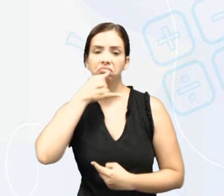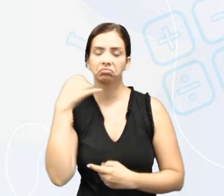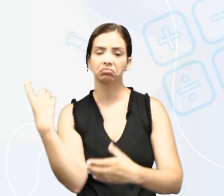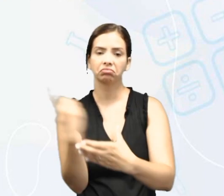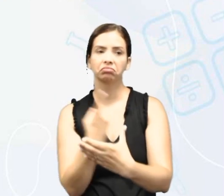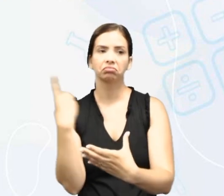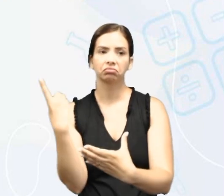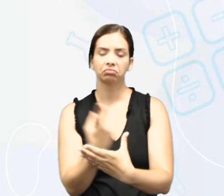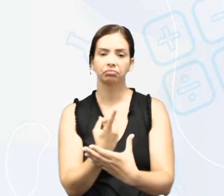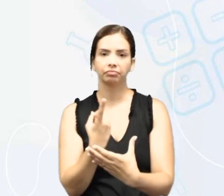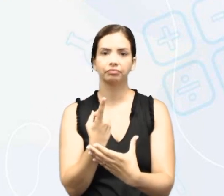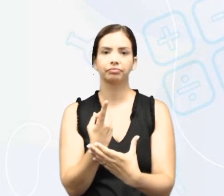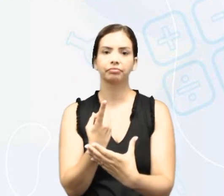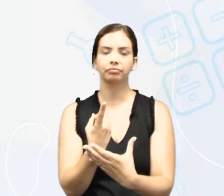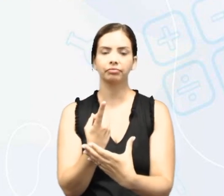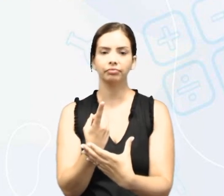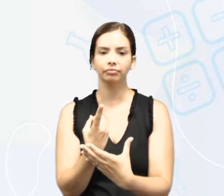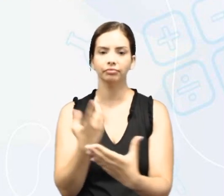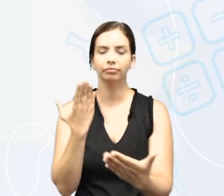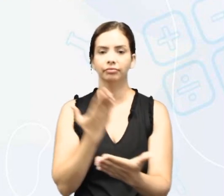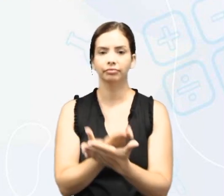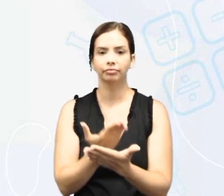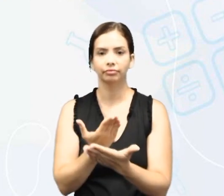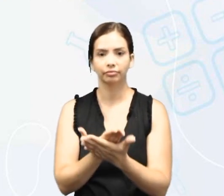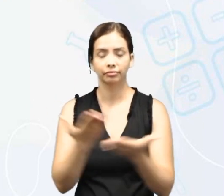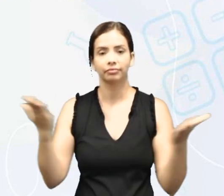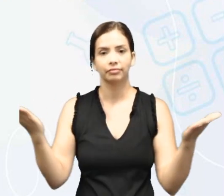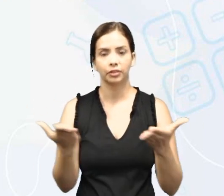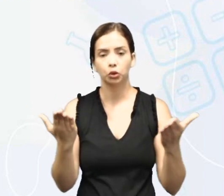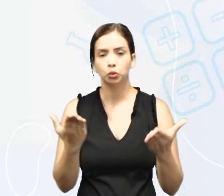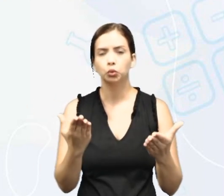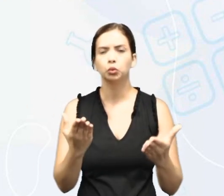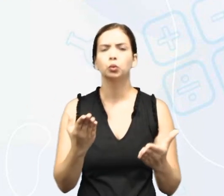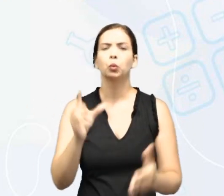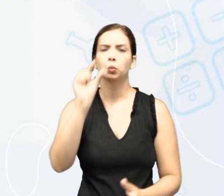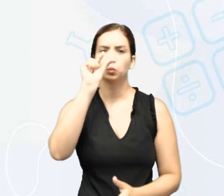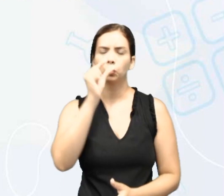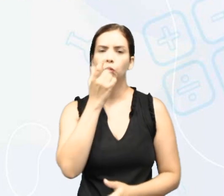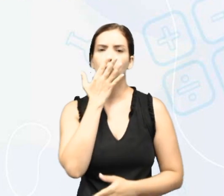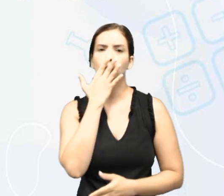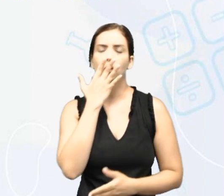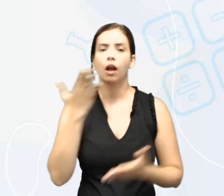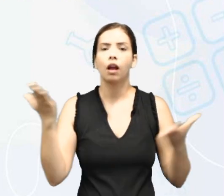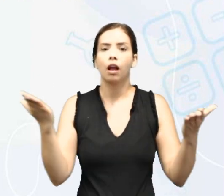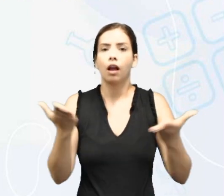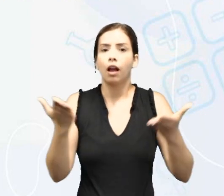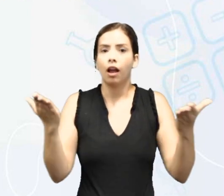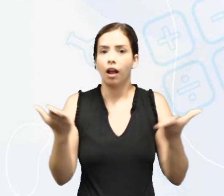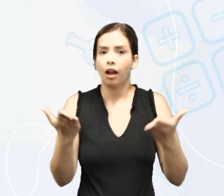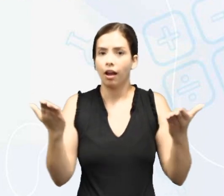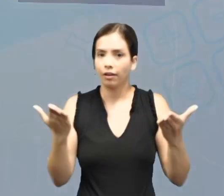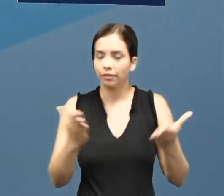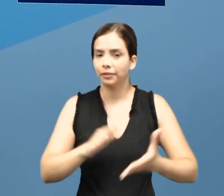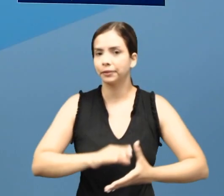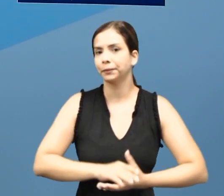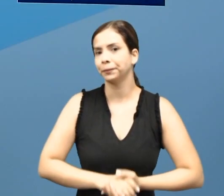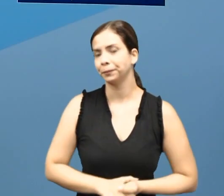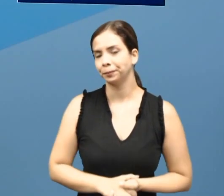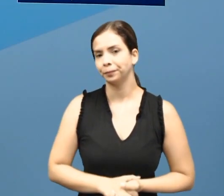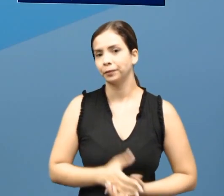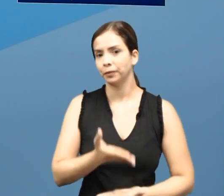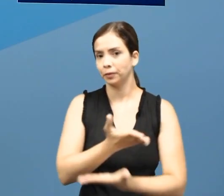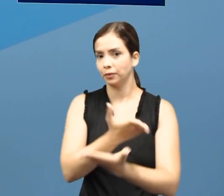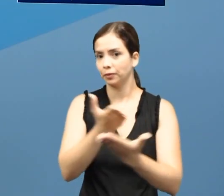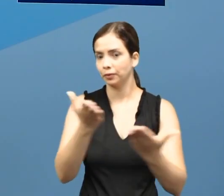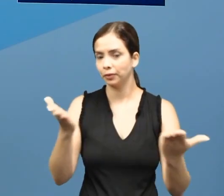solidão. Na aula de hoje, a gente estudou um pouquinho sobre as cores e agora vamos lançar mais um desafio para